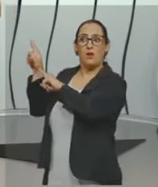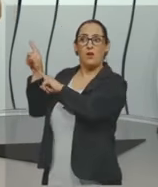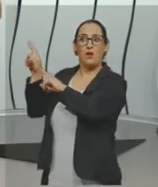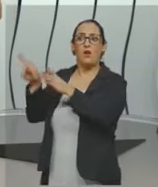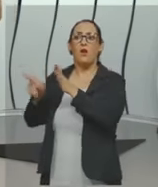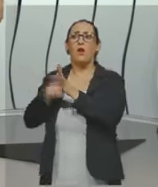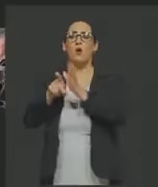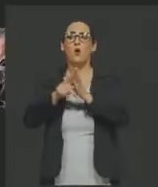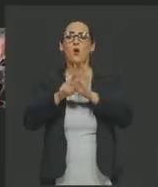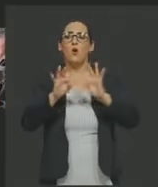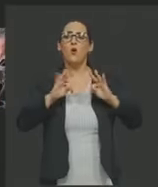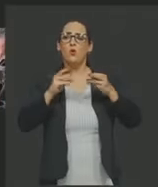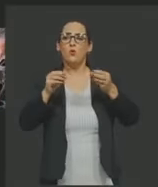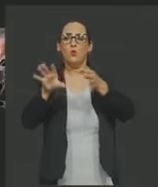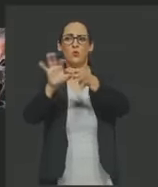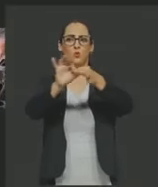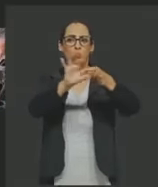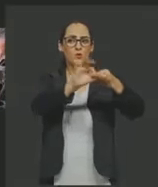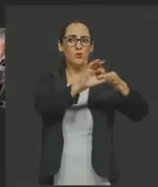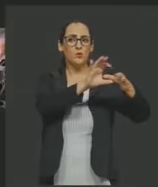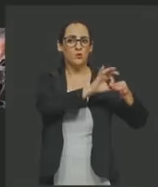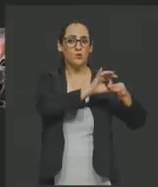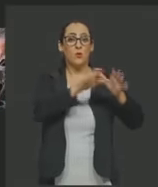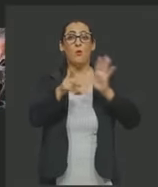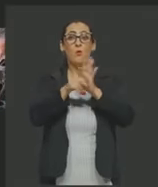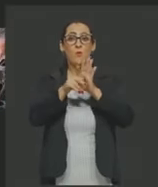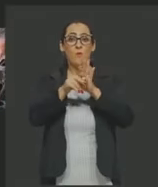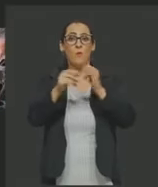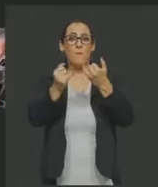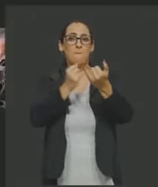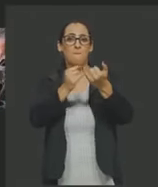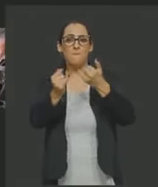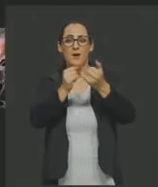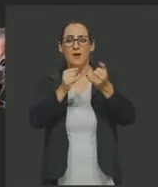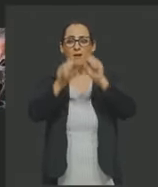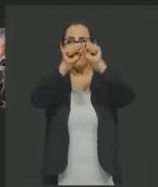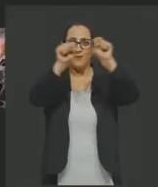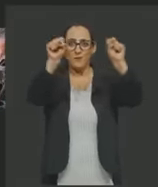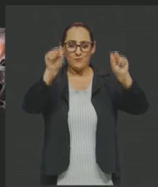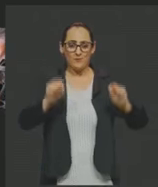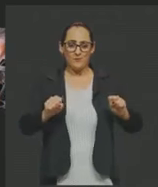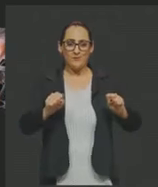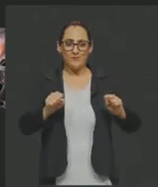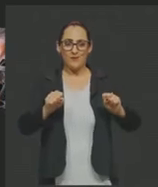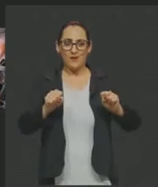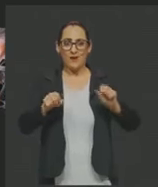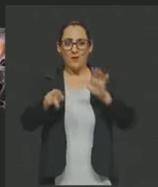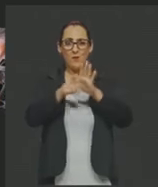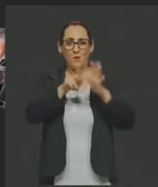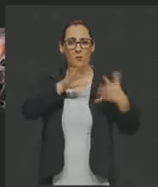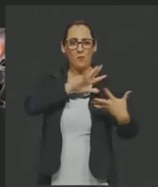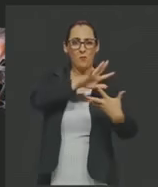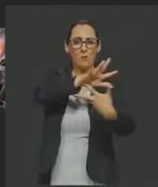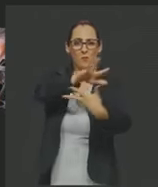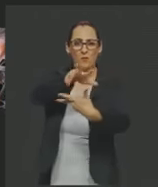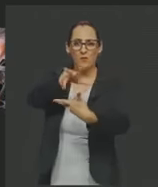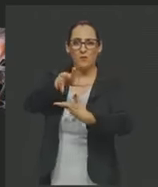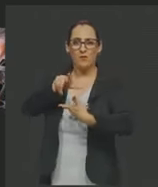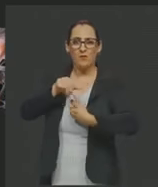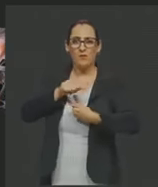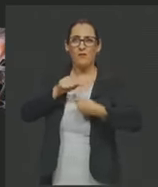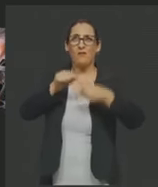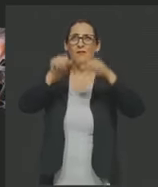fazendo as conexões, uma rede, né? Parecendo um sistema planetário aqui. E aqui